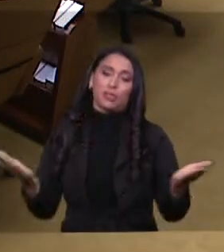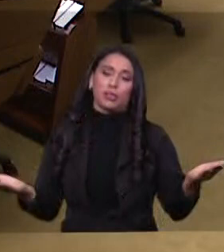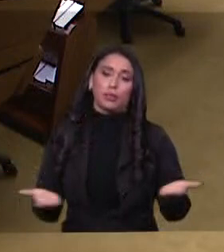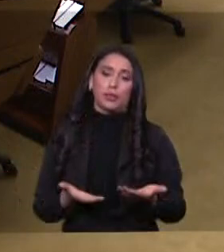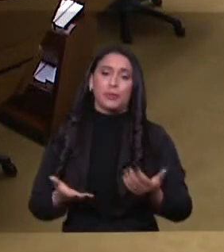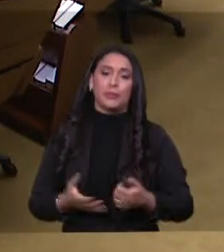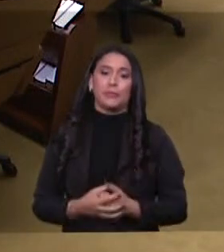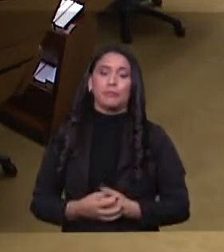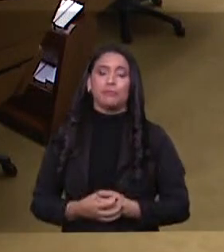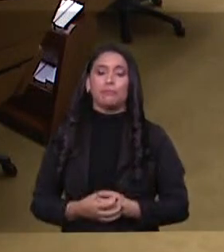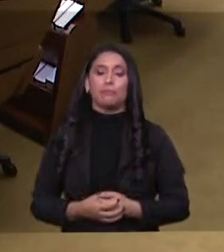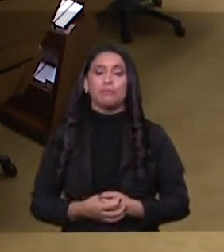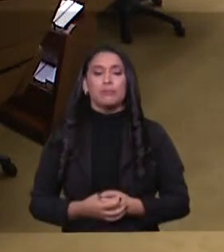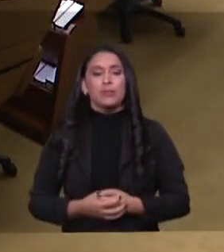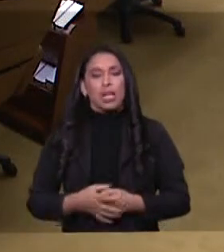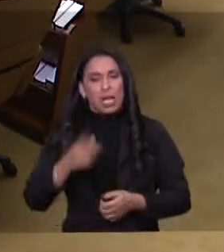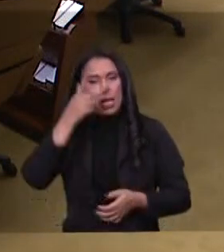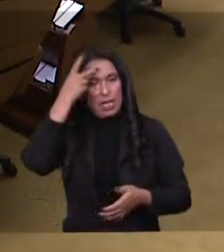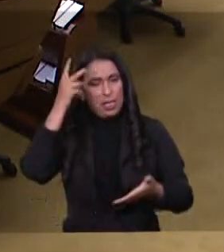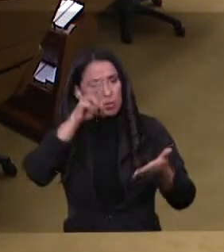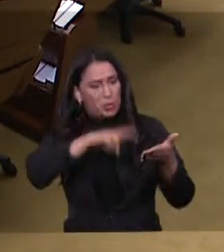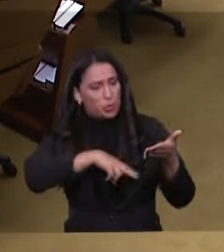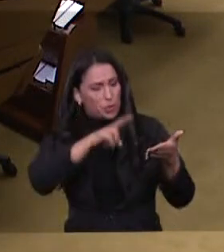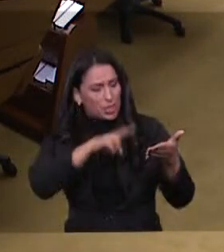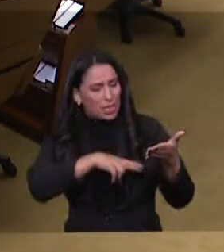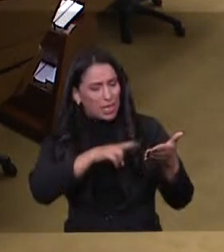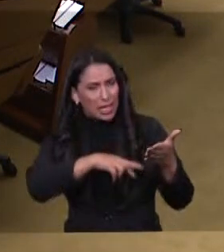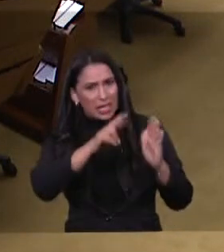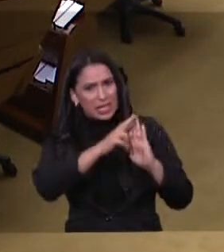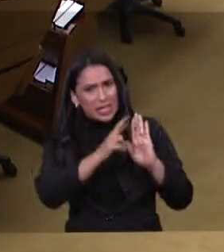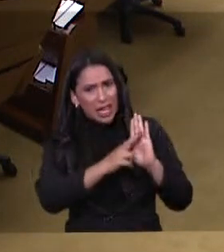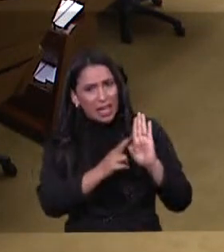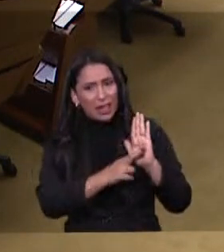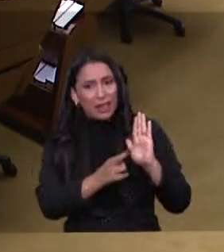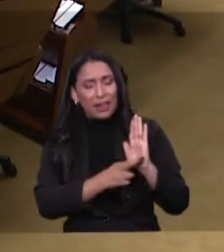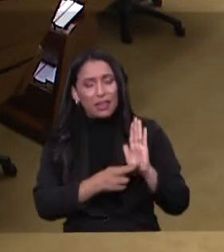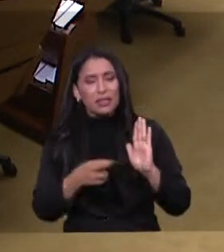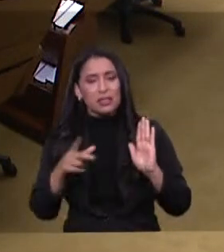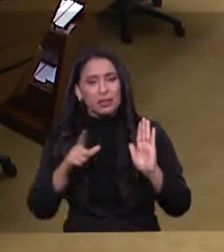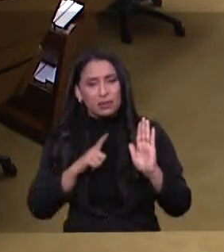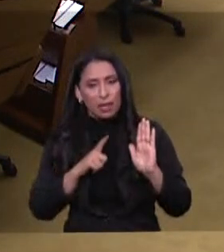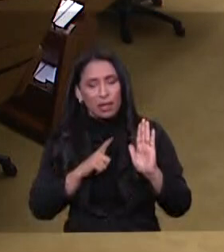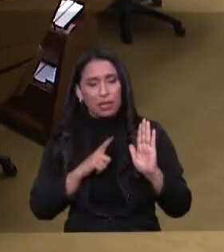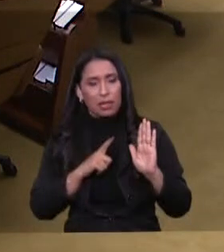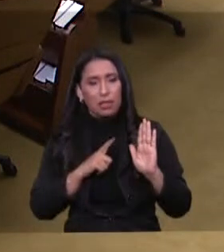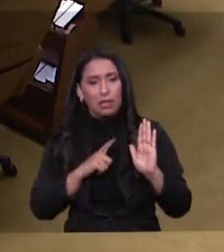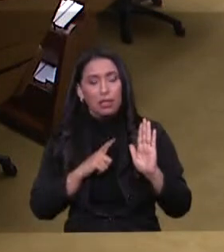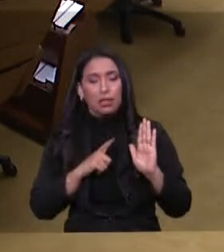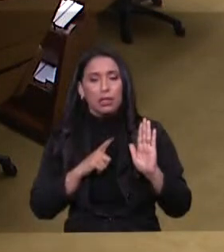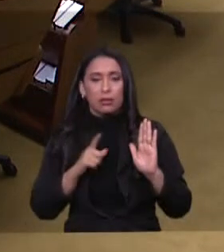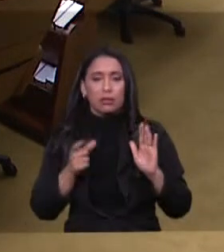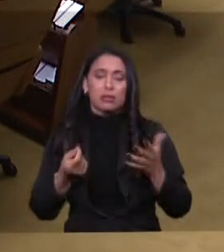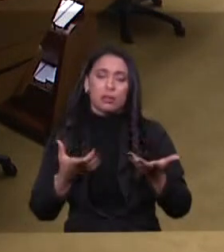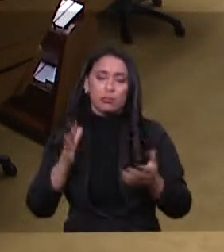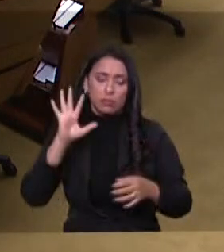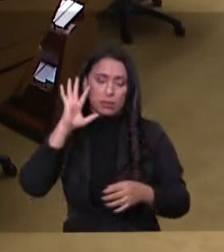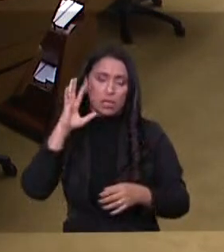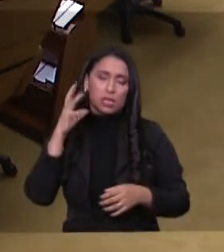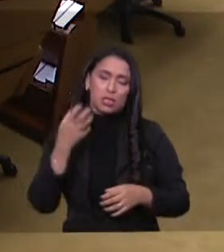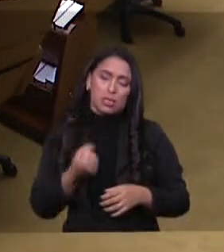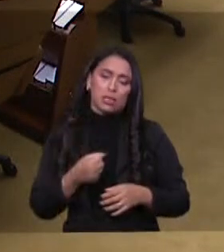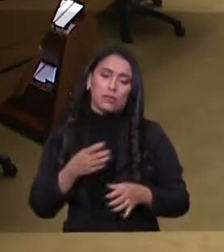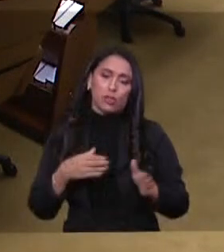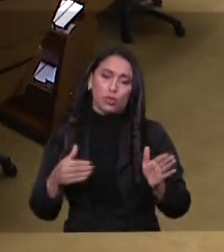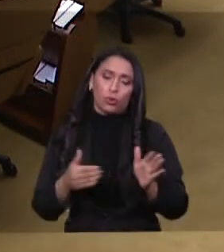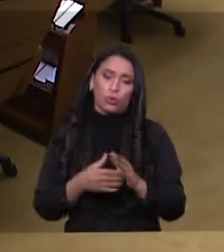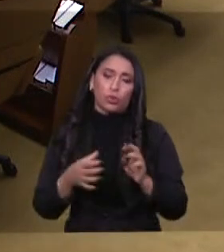veja, as pessoas que lerem as condições, as tais condicionantes, que foram contribuições decisivas,